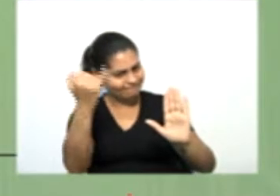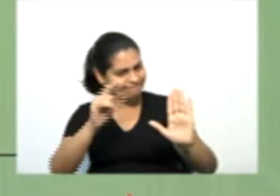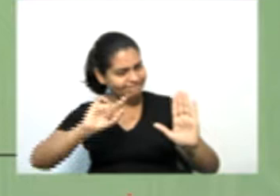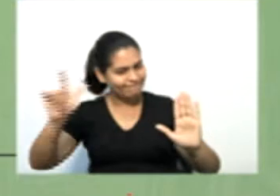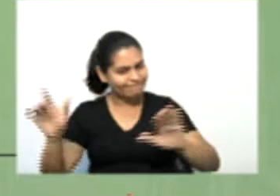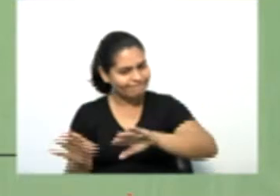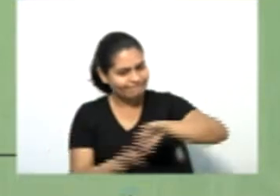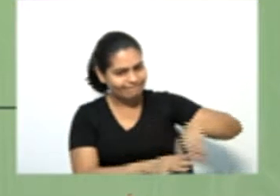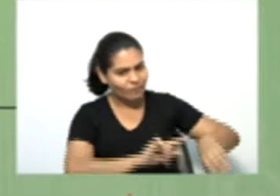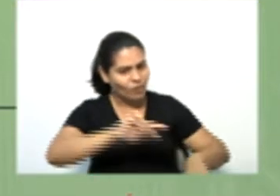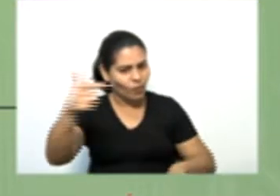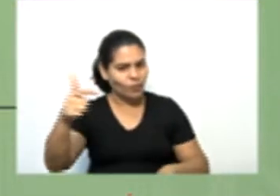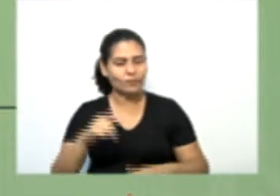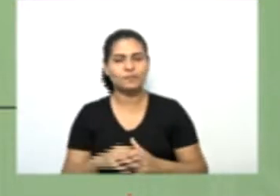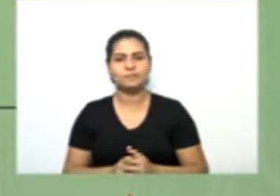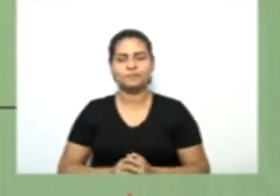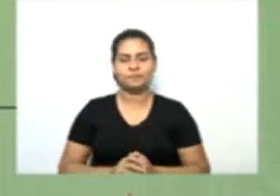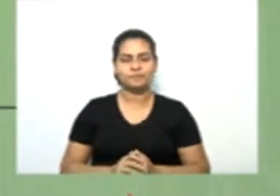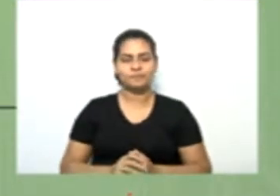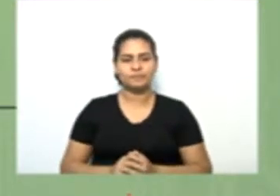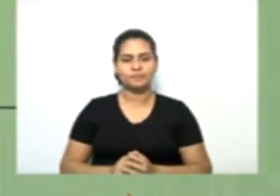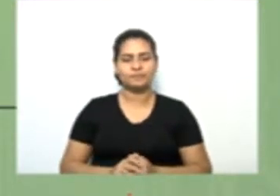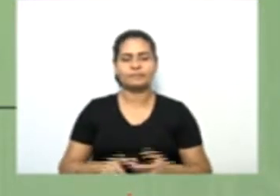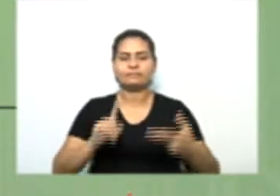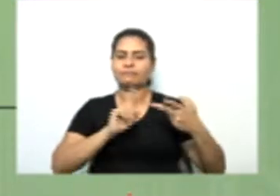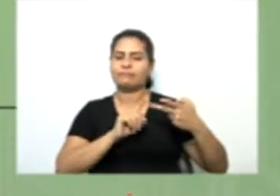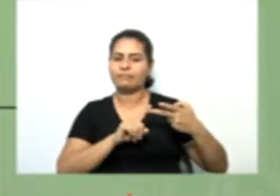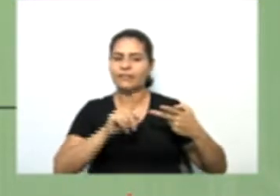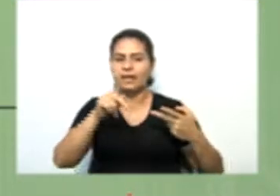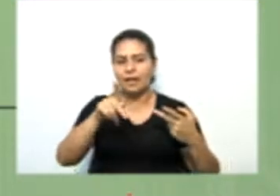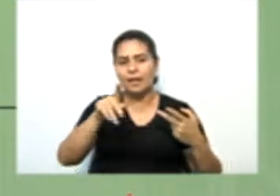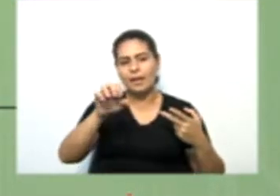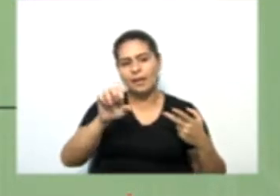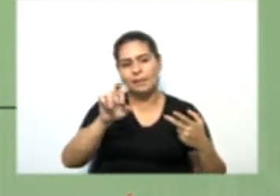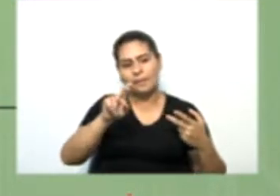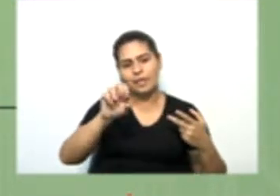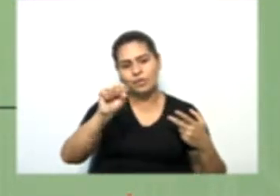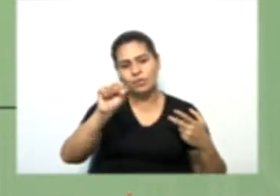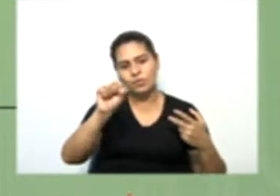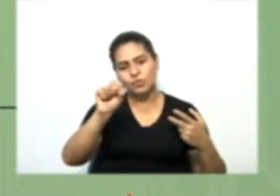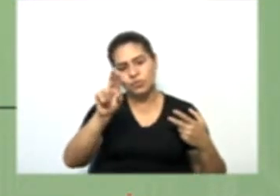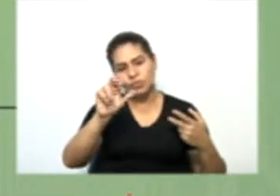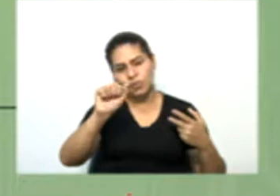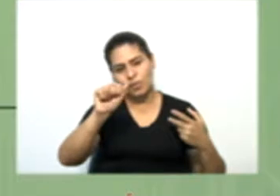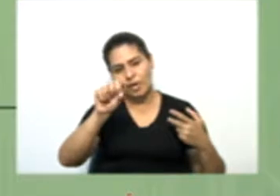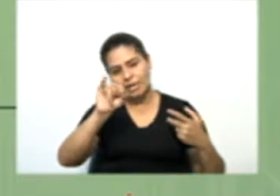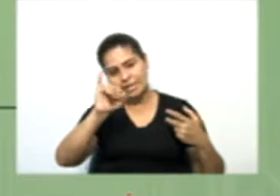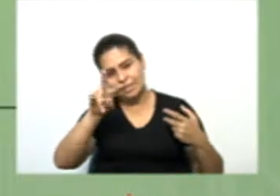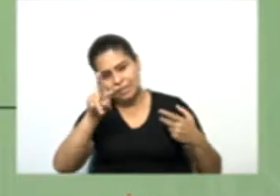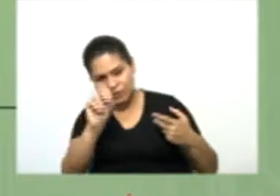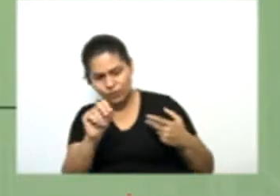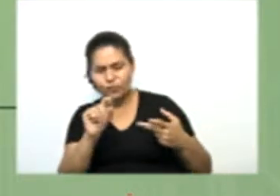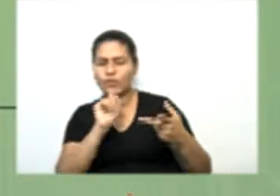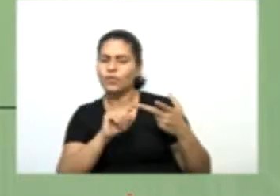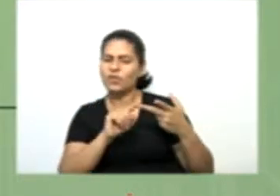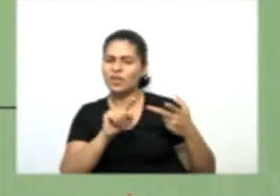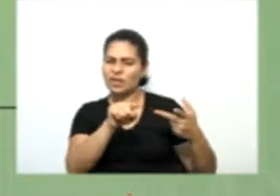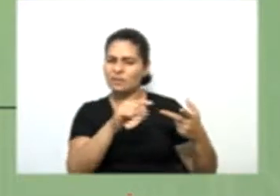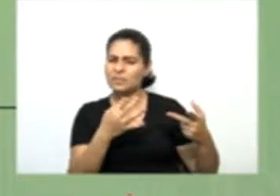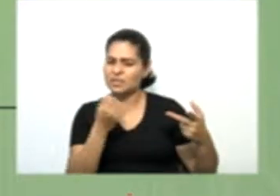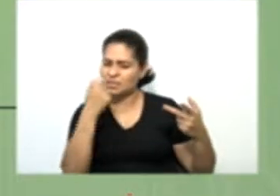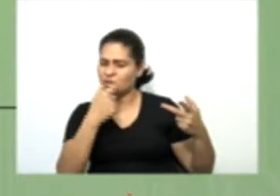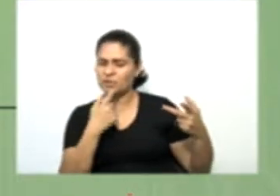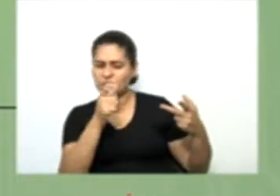outro negociador. O outro negociador é o persuasivo, né? Que diz assim,